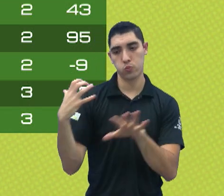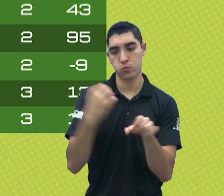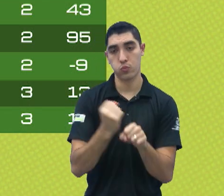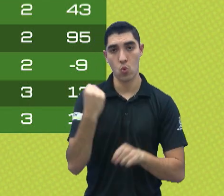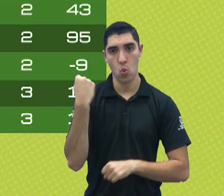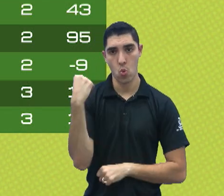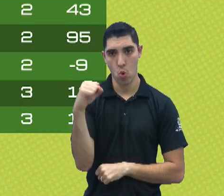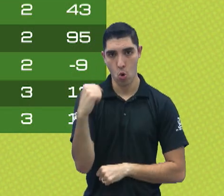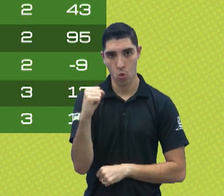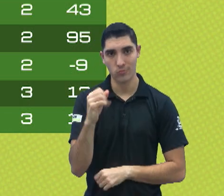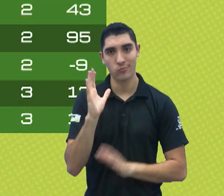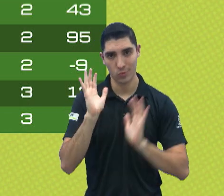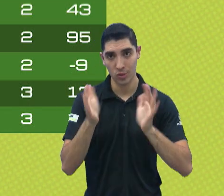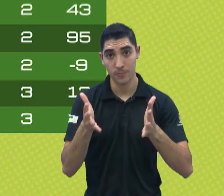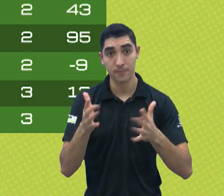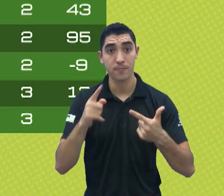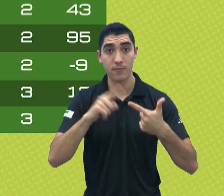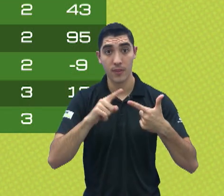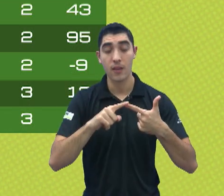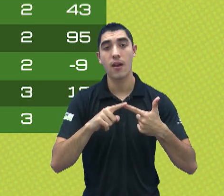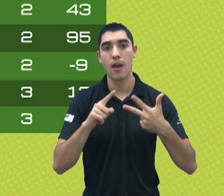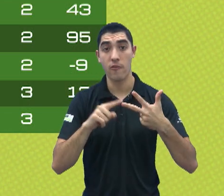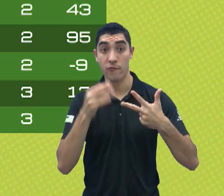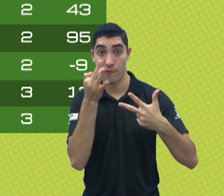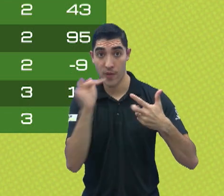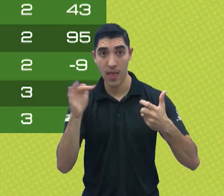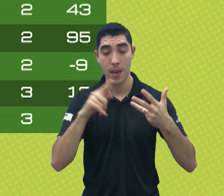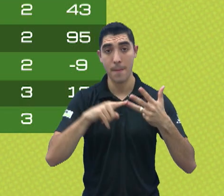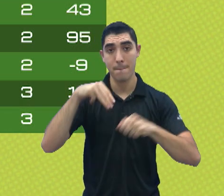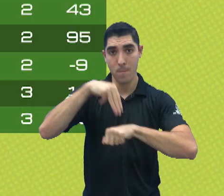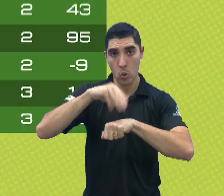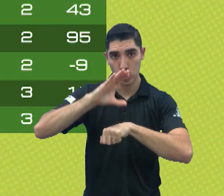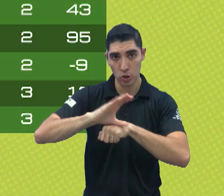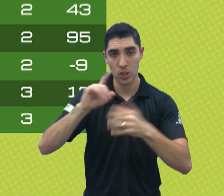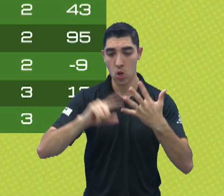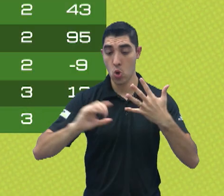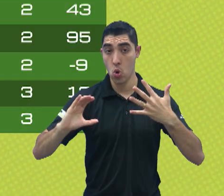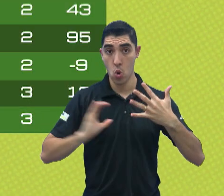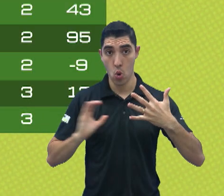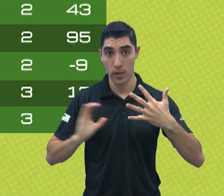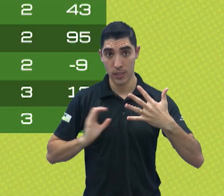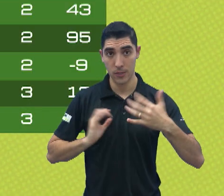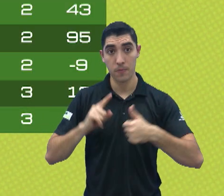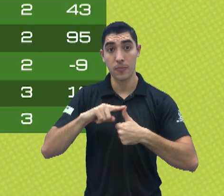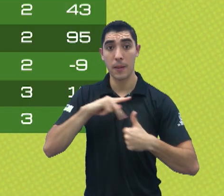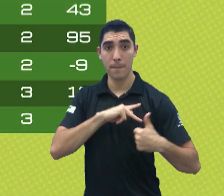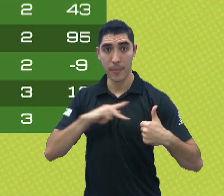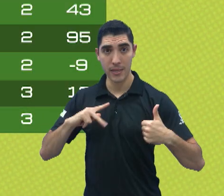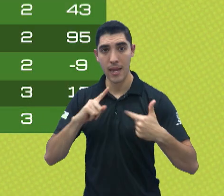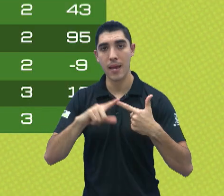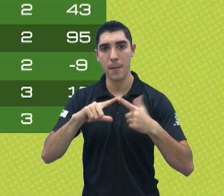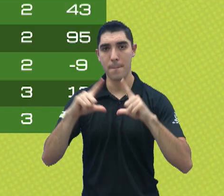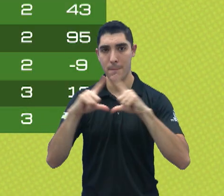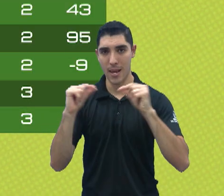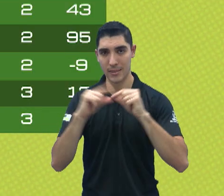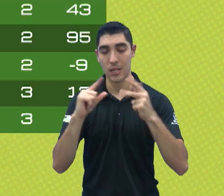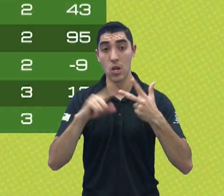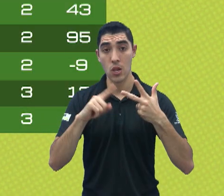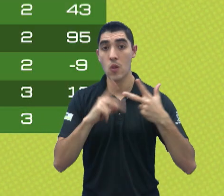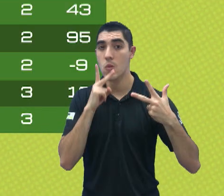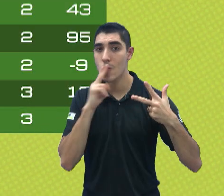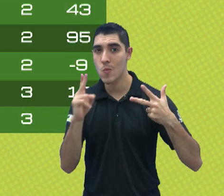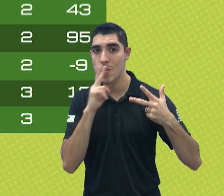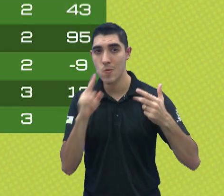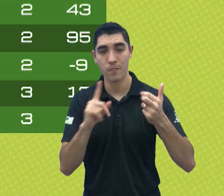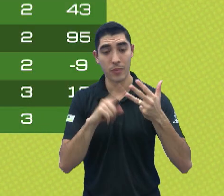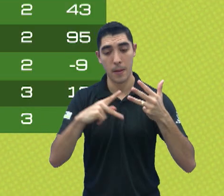porcentagem, eles estão iguais. Franca, Mogi, Corinthians é o 5º colocado, adversário do São José, Pinheiros, Brasília, União Corinthians do Rio Grande do Sul, Paulistano, o